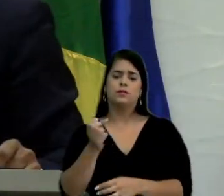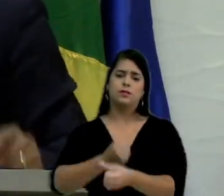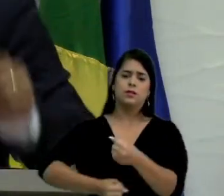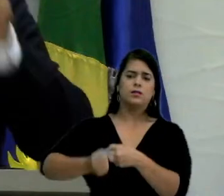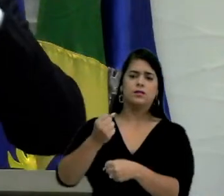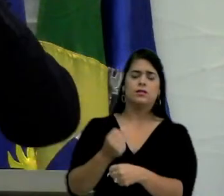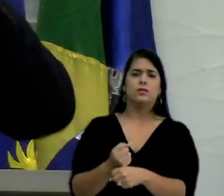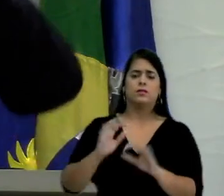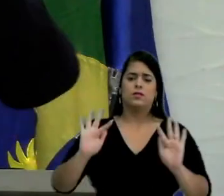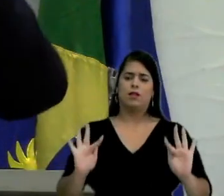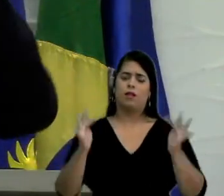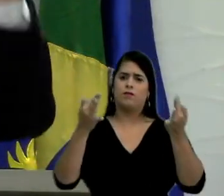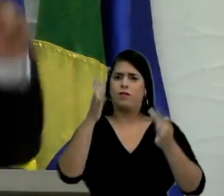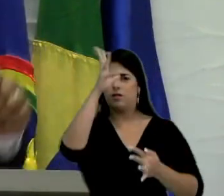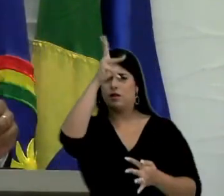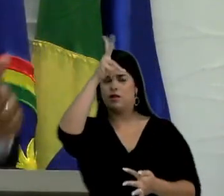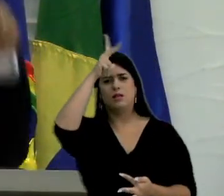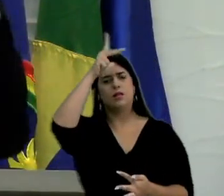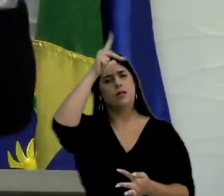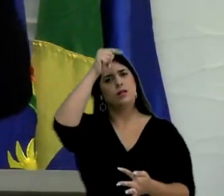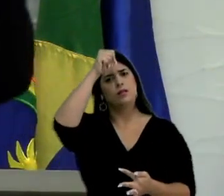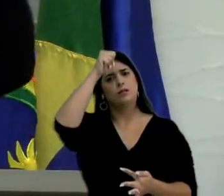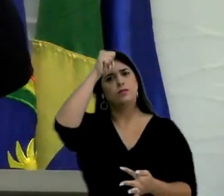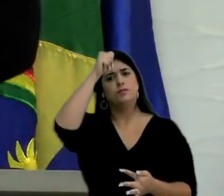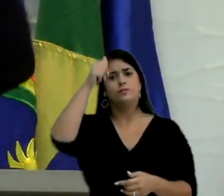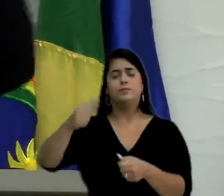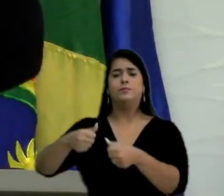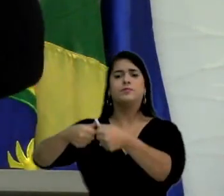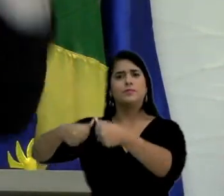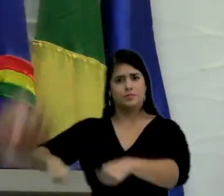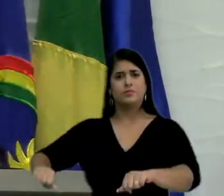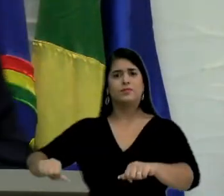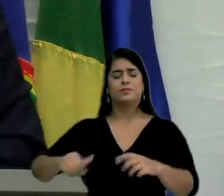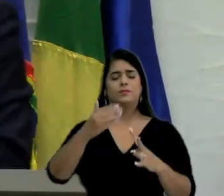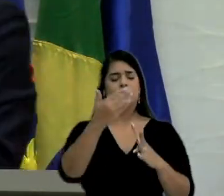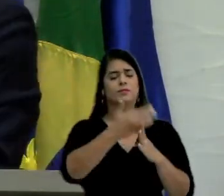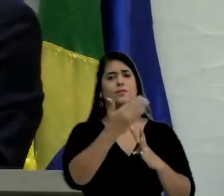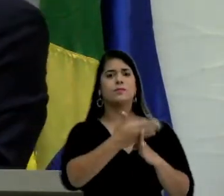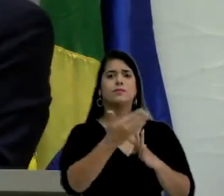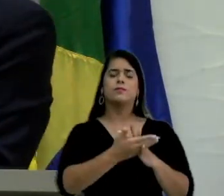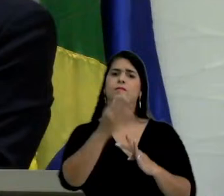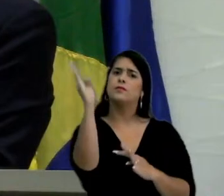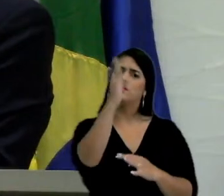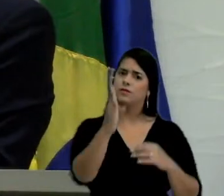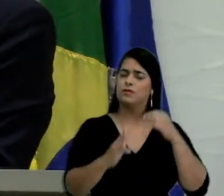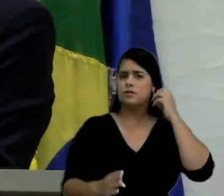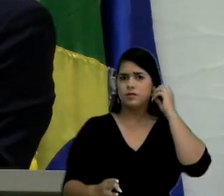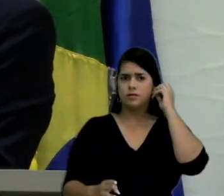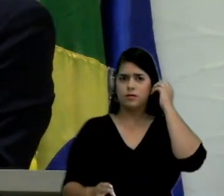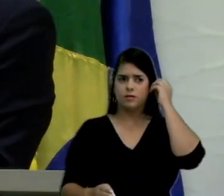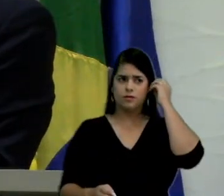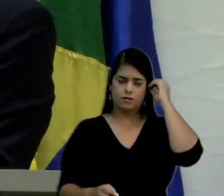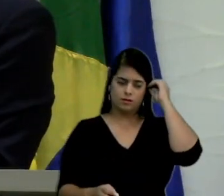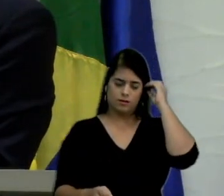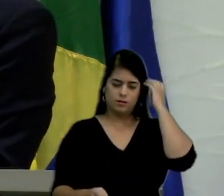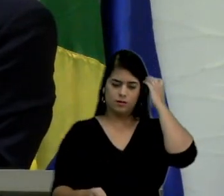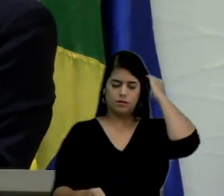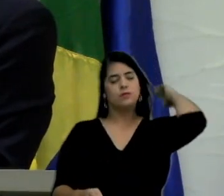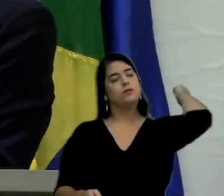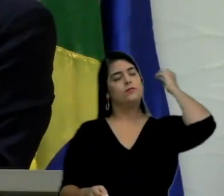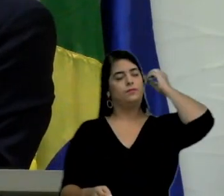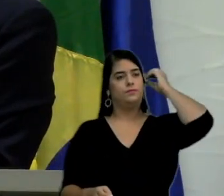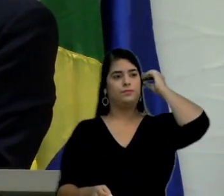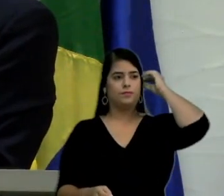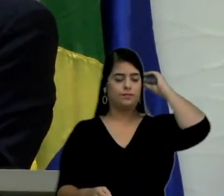Galinha e esse a Festa da Galinha vai ficar no calendário do Brasil vocês se prepar me imagine